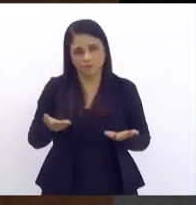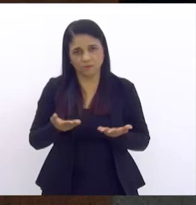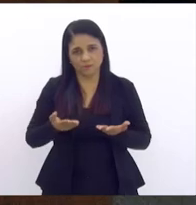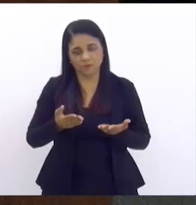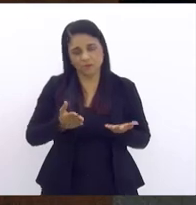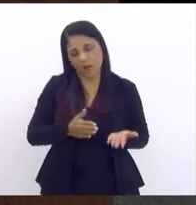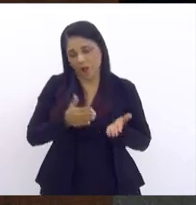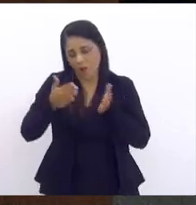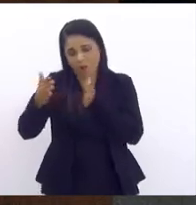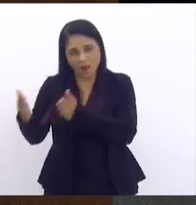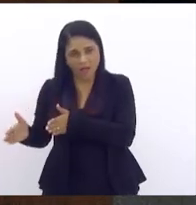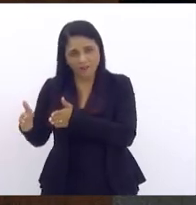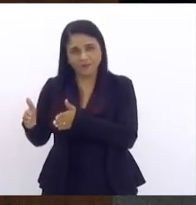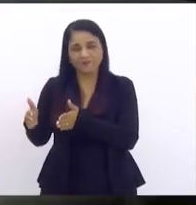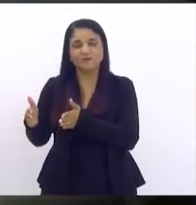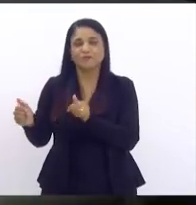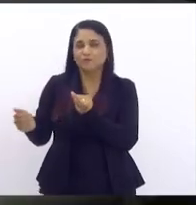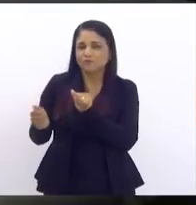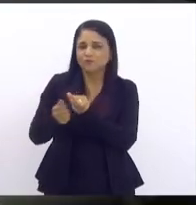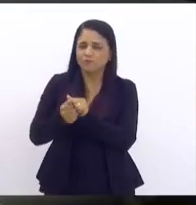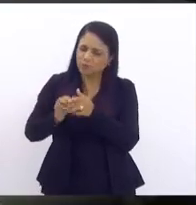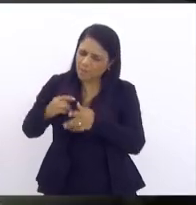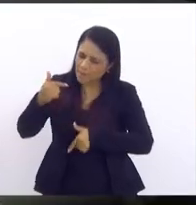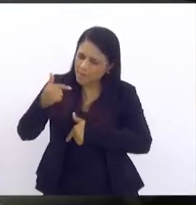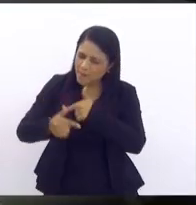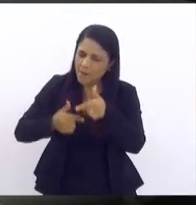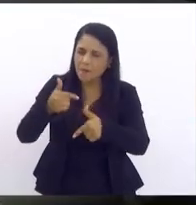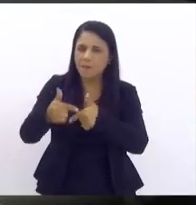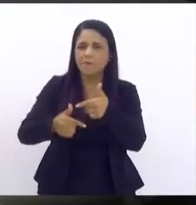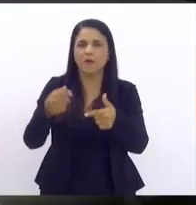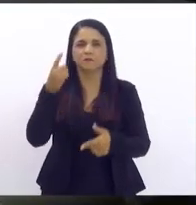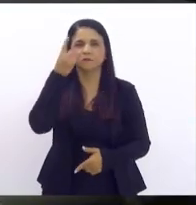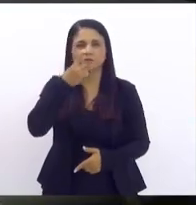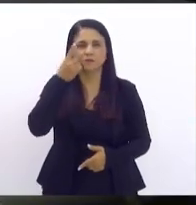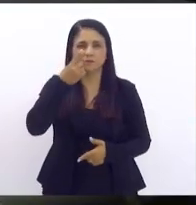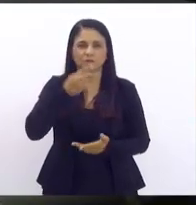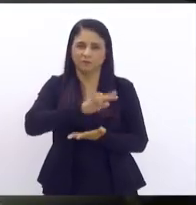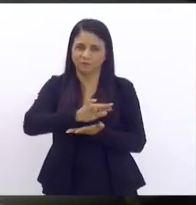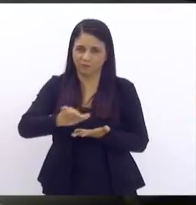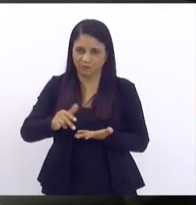lado dela e de outros parlamentares nesse importante projeto de lei. Muito obrigada.